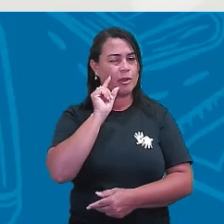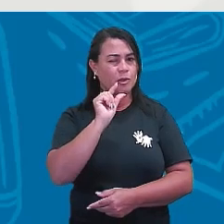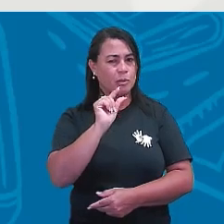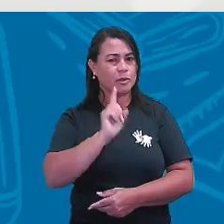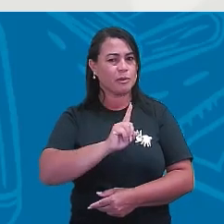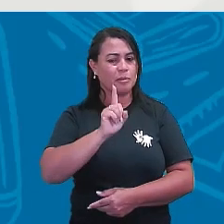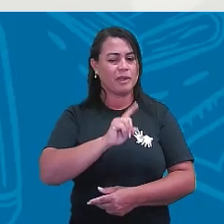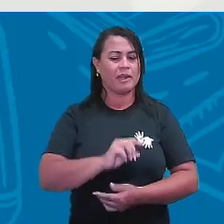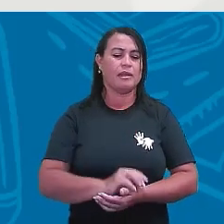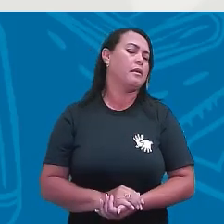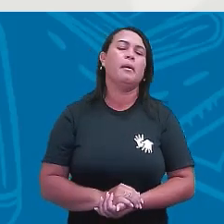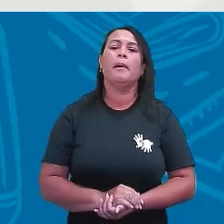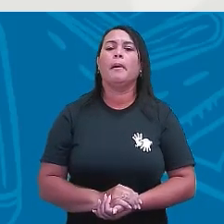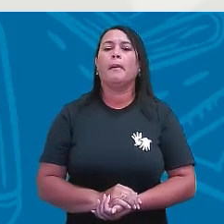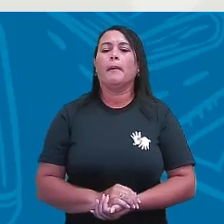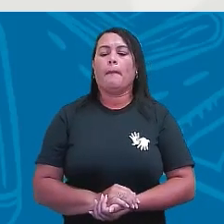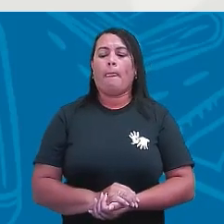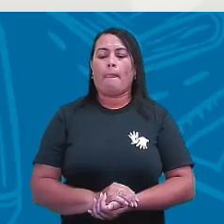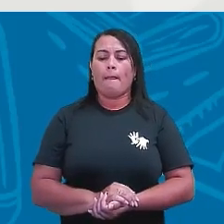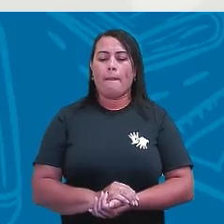pouquinho sobre ela.